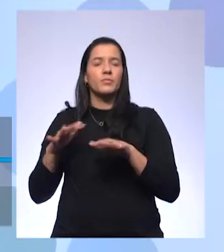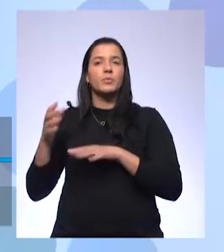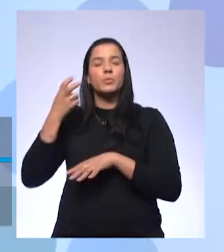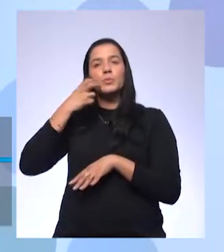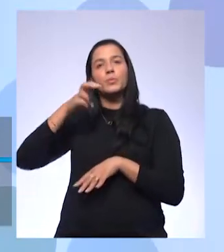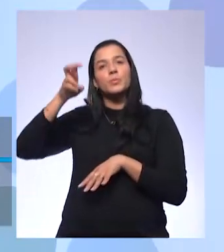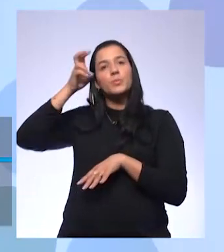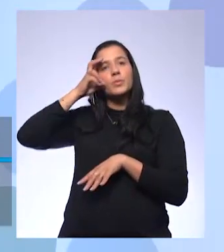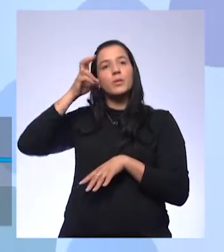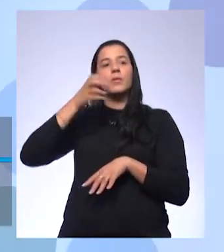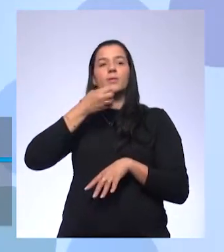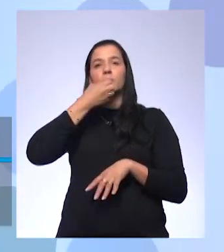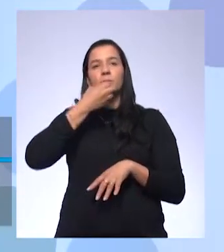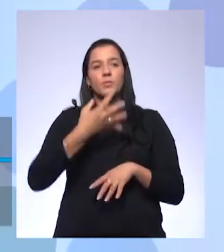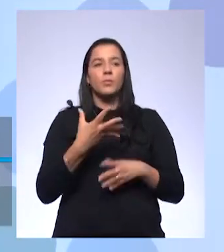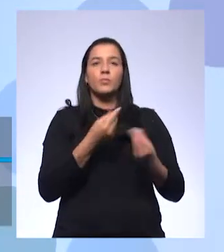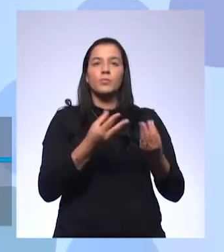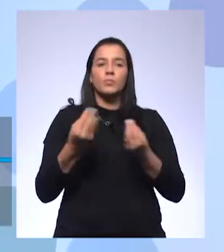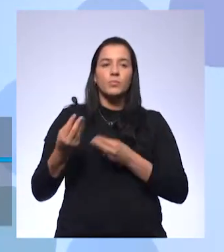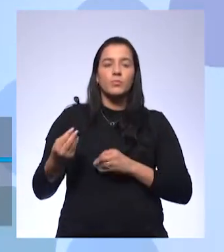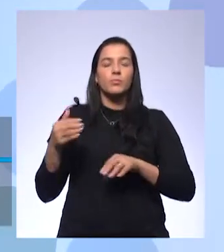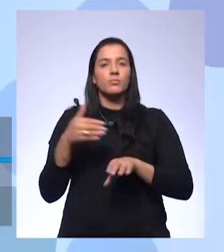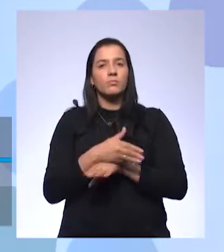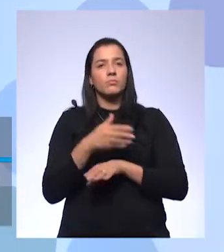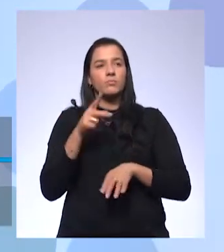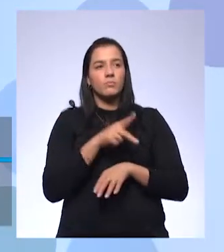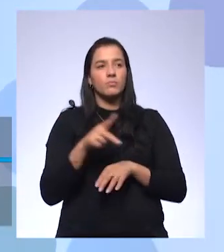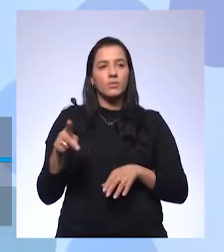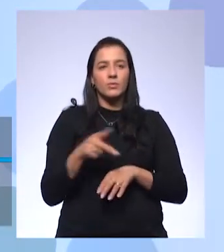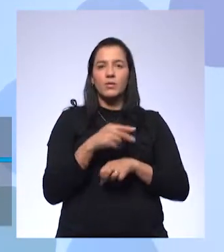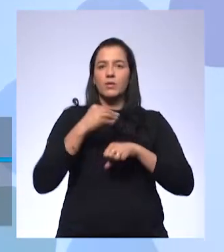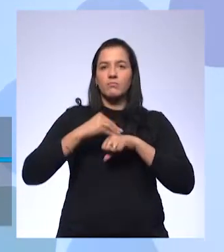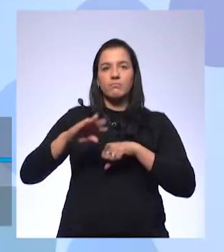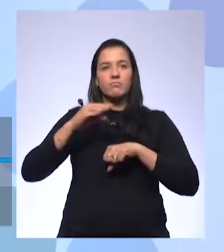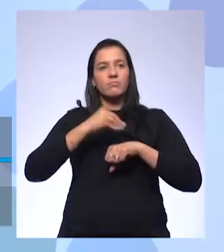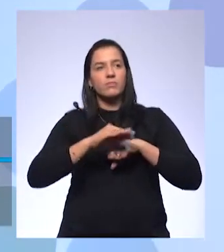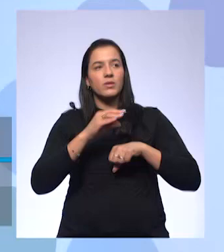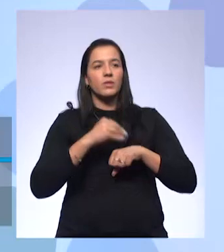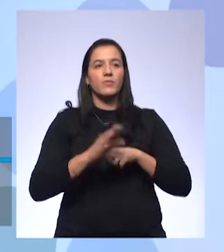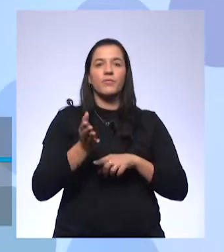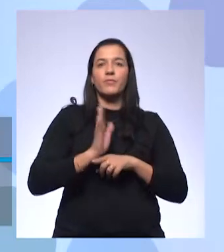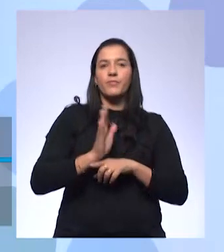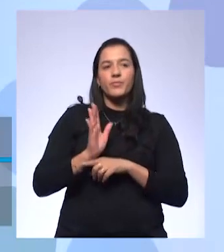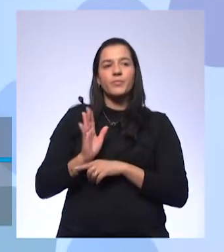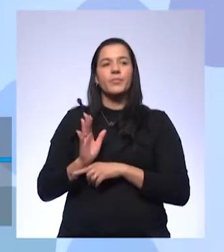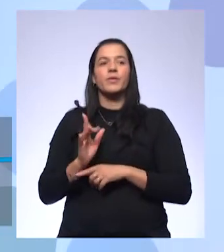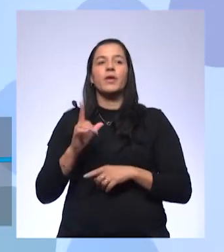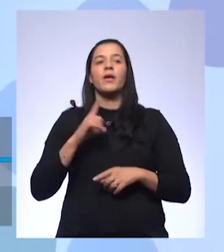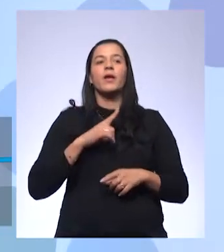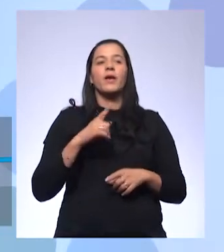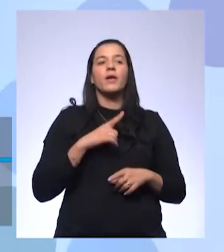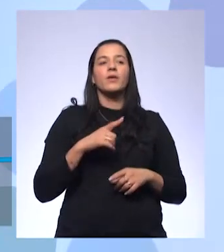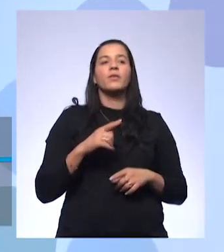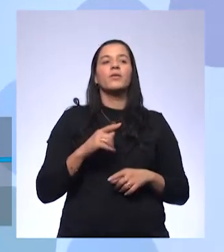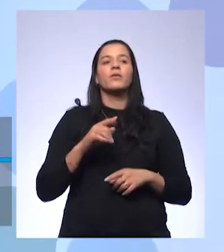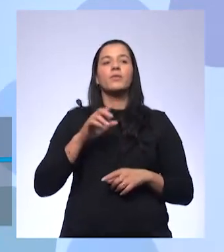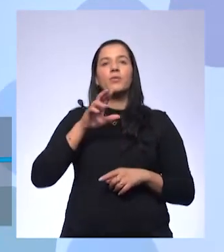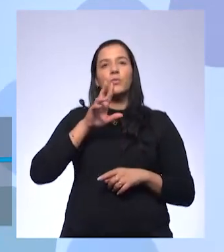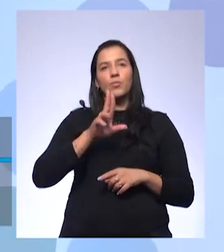culturais, muitos professores deram indicações ali de filmes. Um deles é o filme Uma